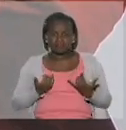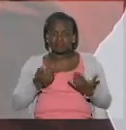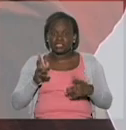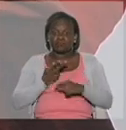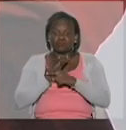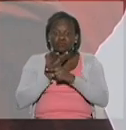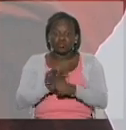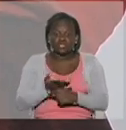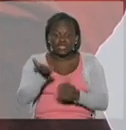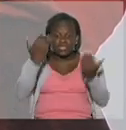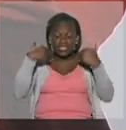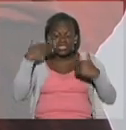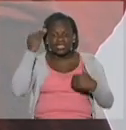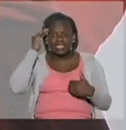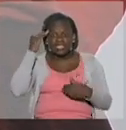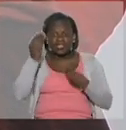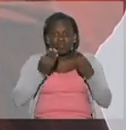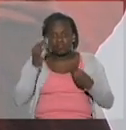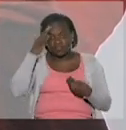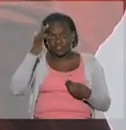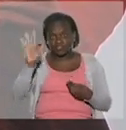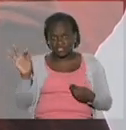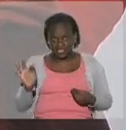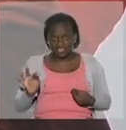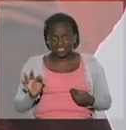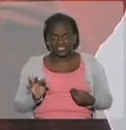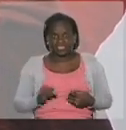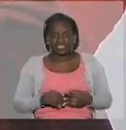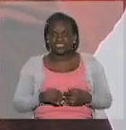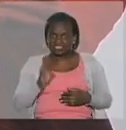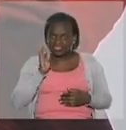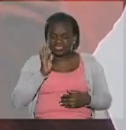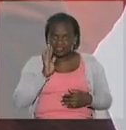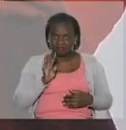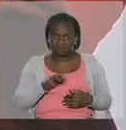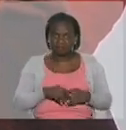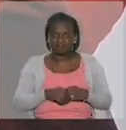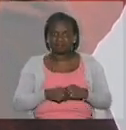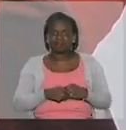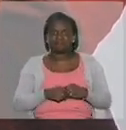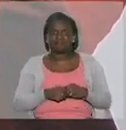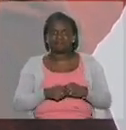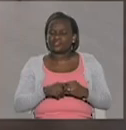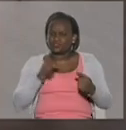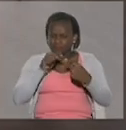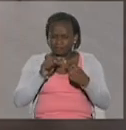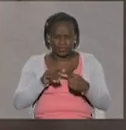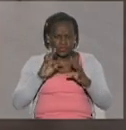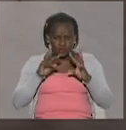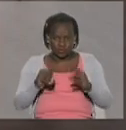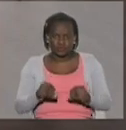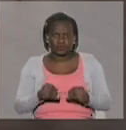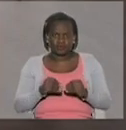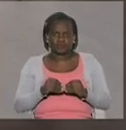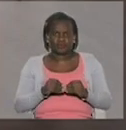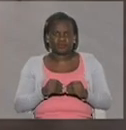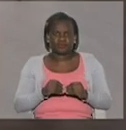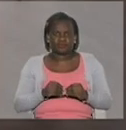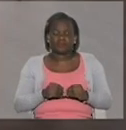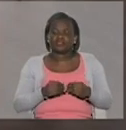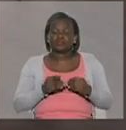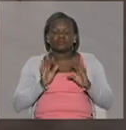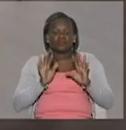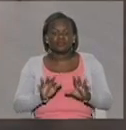Sim. Você busca se entender através da filosofia. Né? Muito legal. Total a ver. Tudo a ver. Muito a